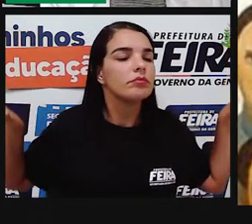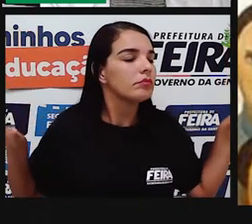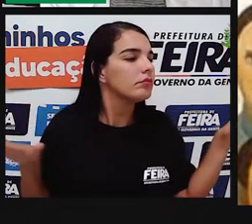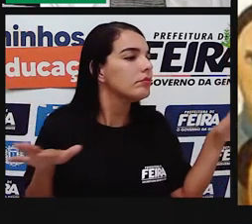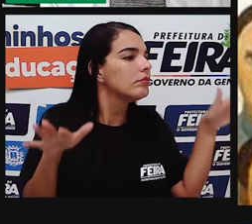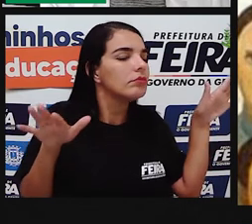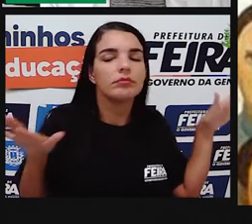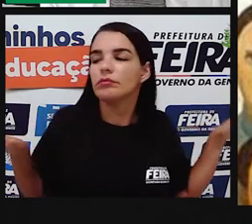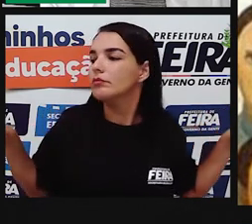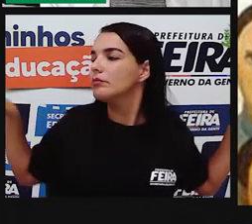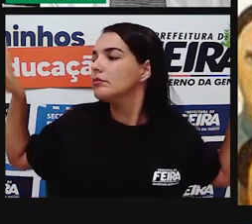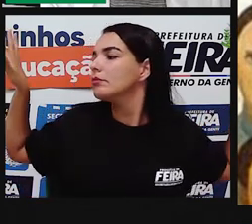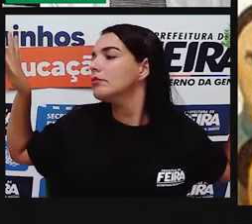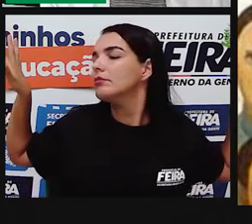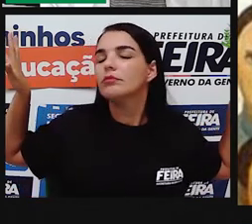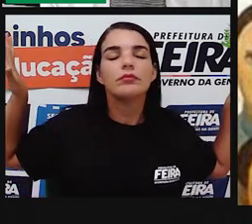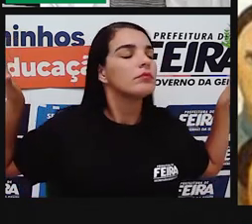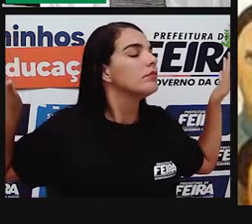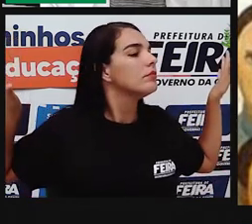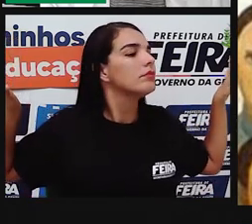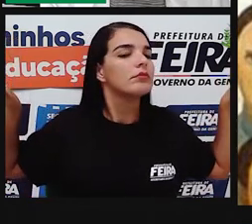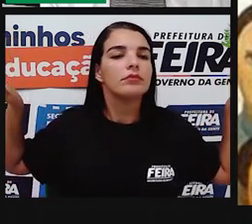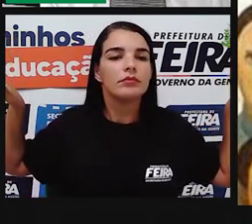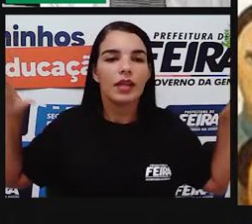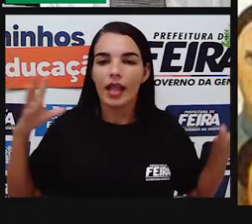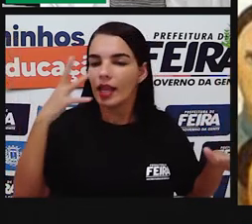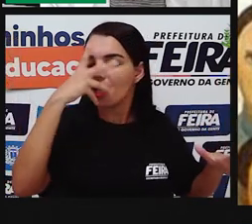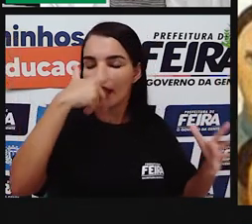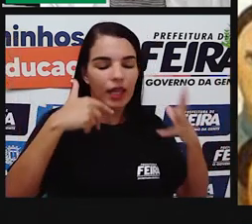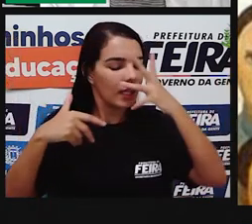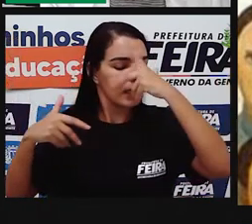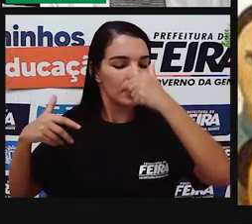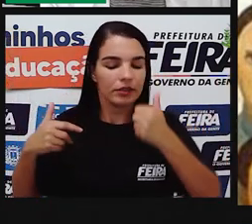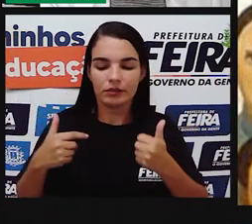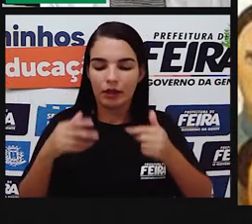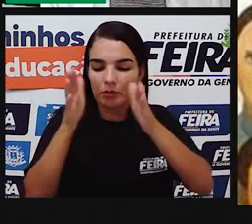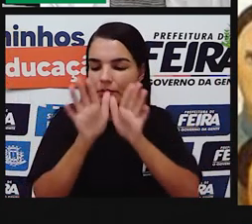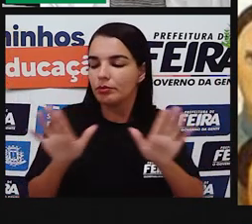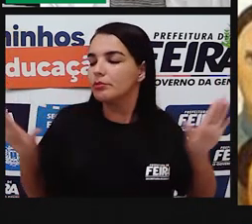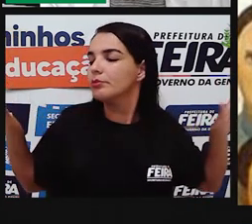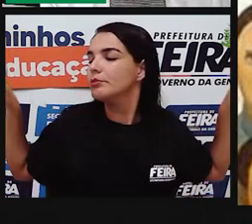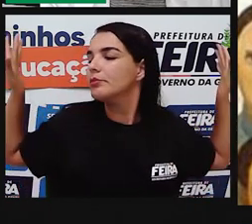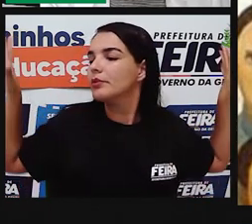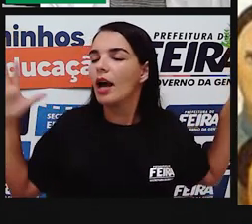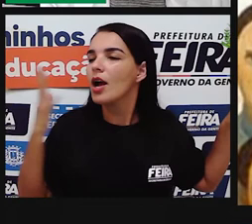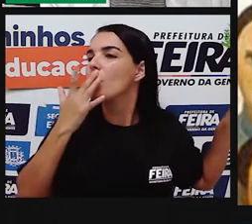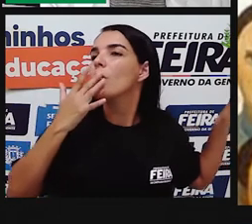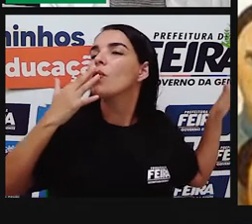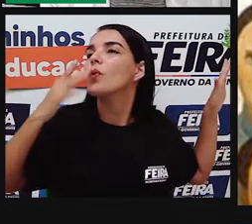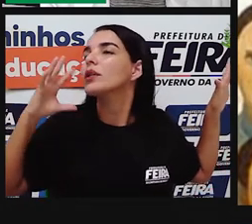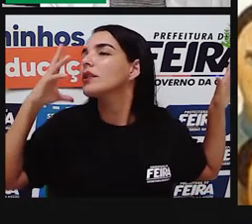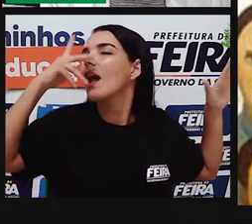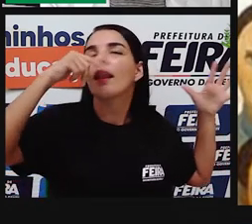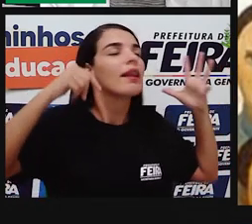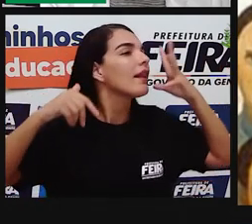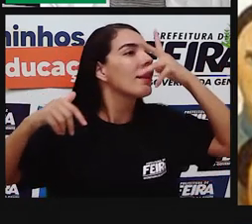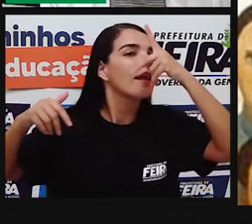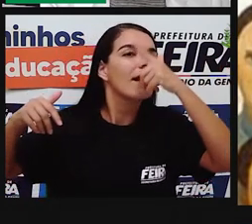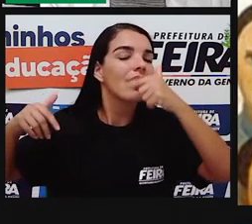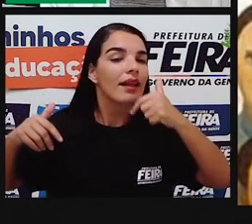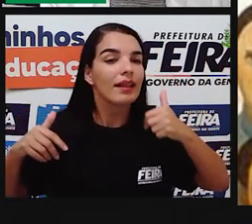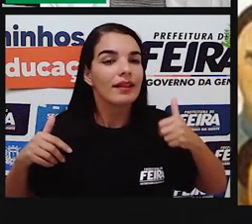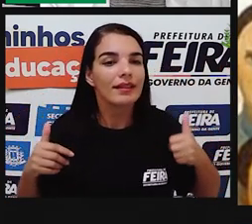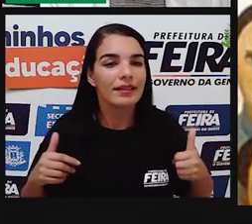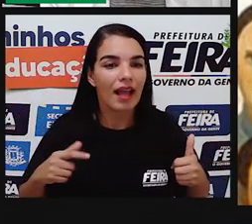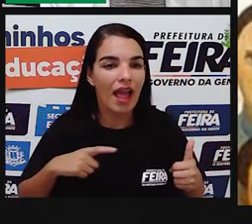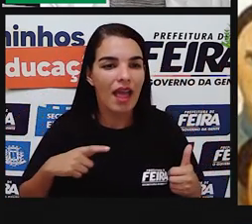esse preso ao corpo. Repare como sou belo, que cauda, hein? Que cores, que maravilhosa plumagem.